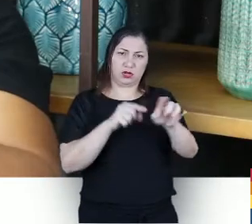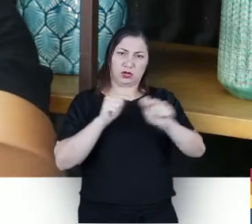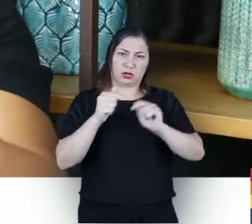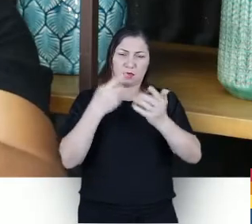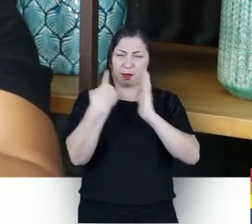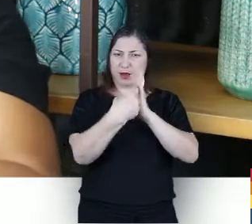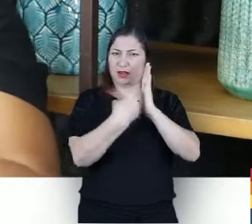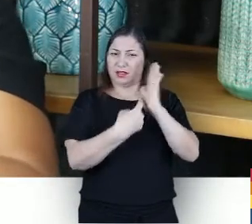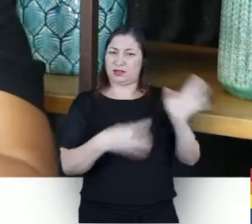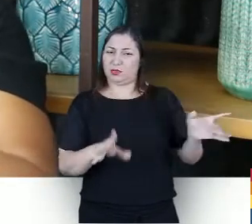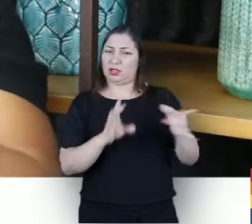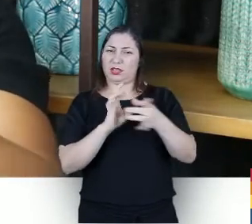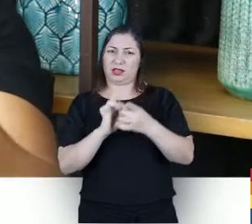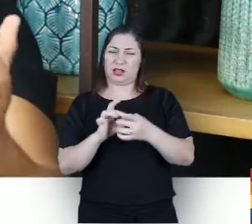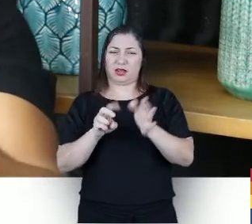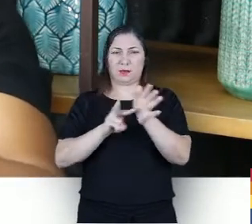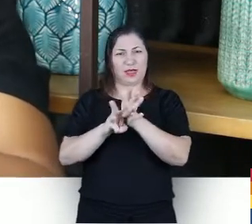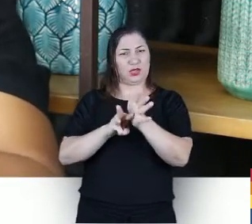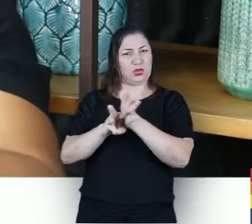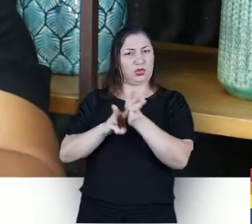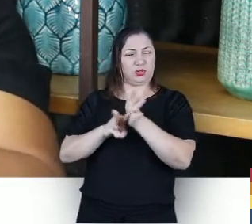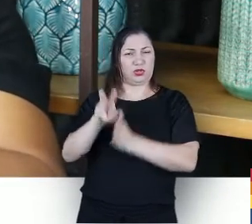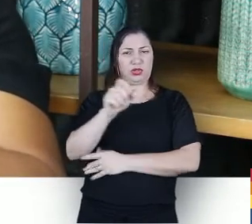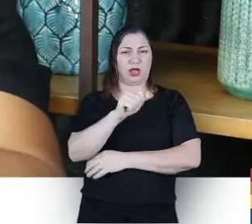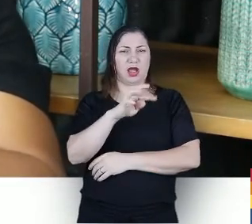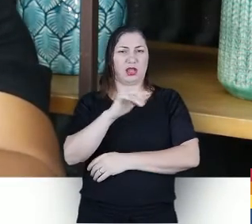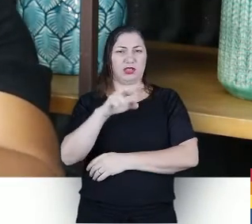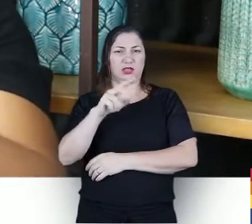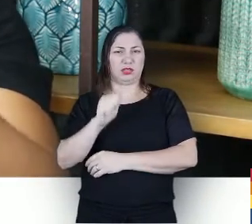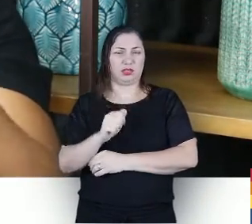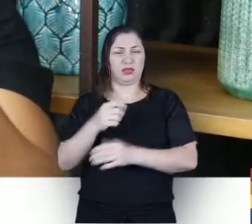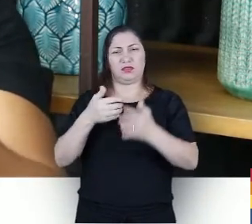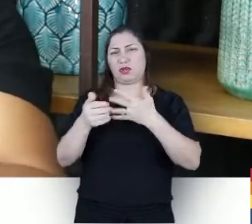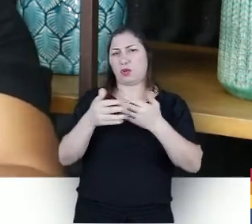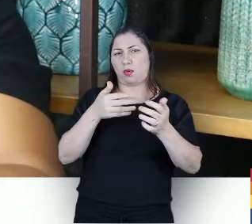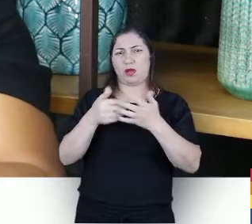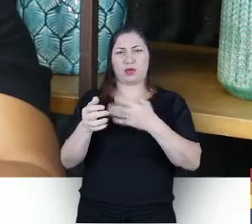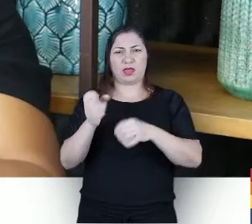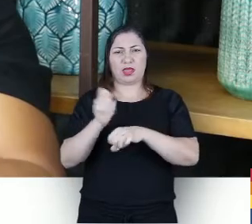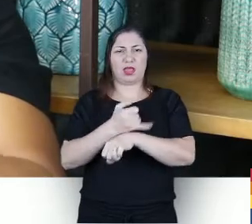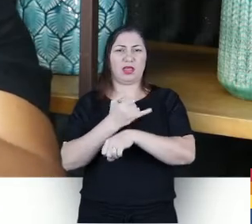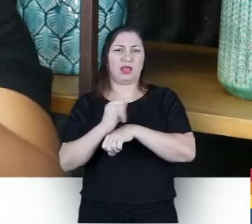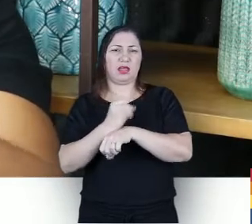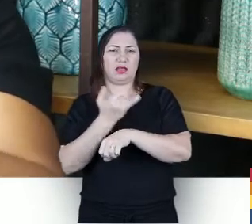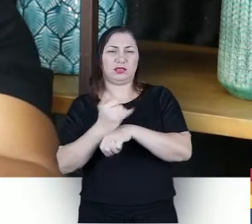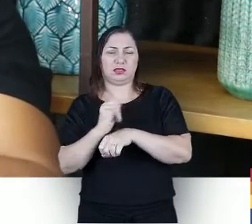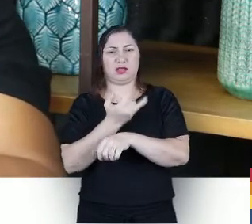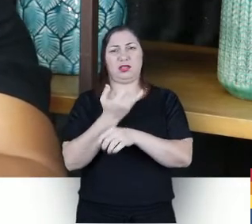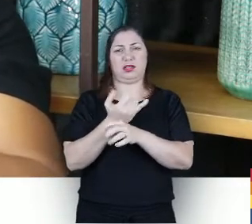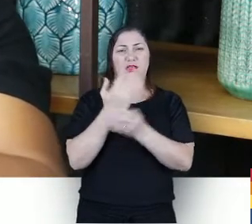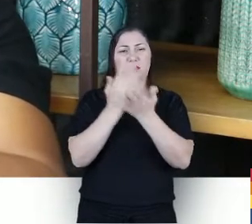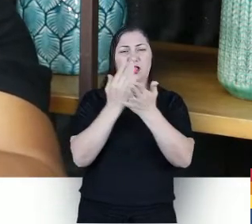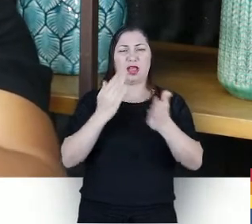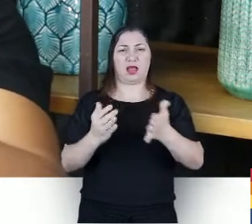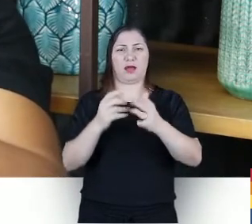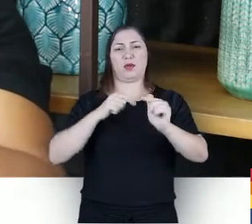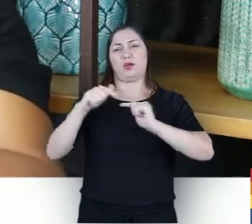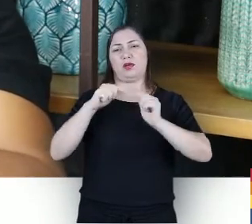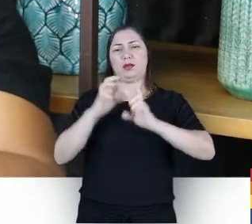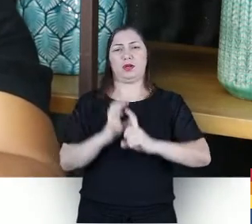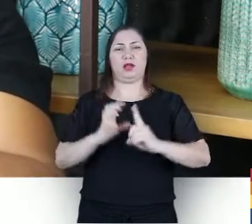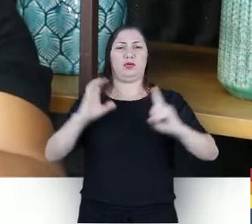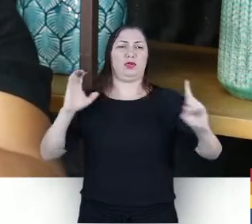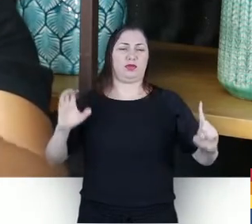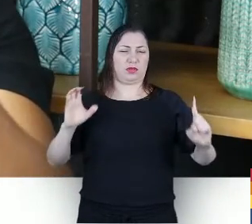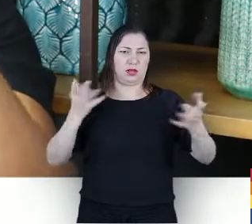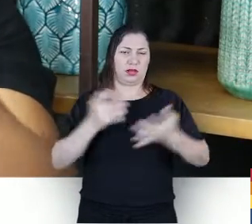atuar por forma de projetos, oficinas, laboratório, trabalho colaborativo, né, planejamento integrado,